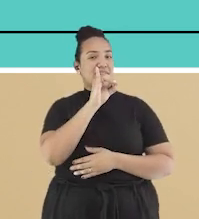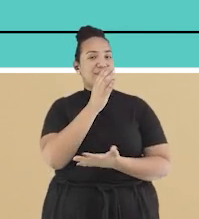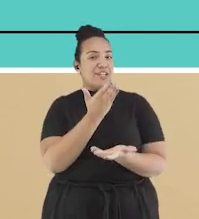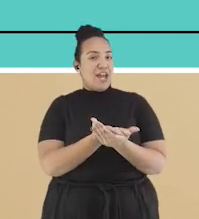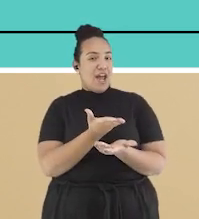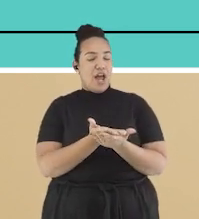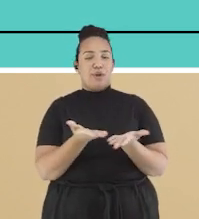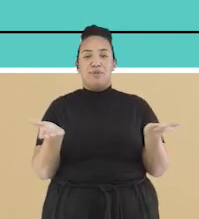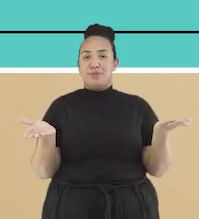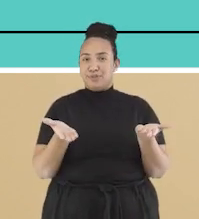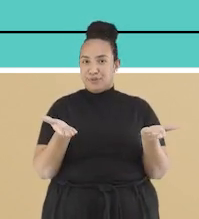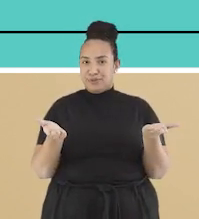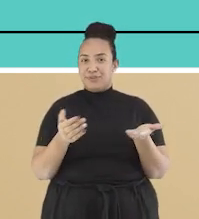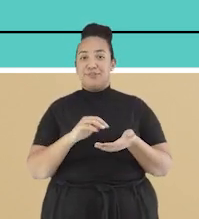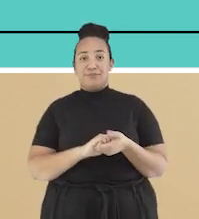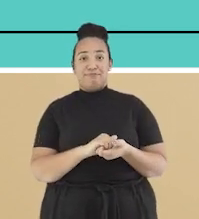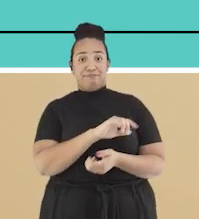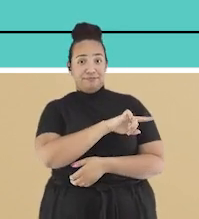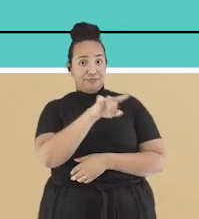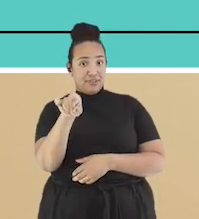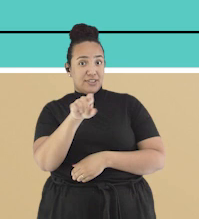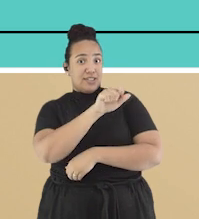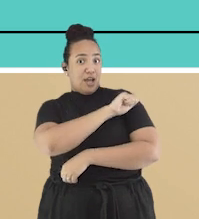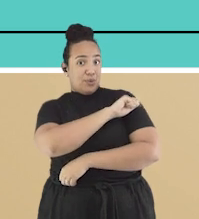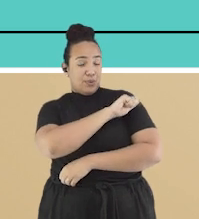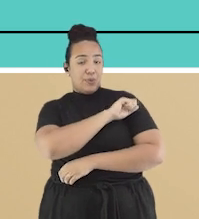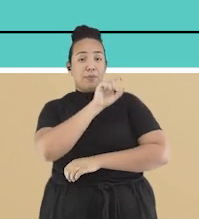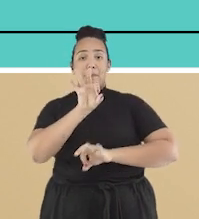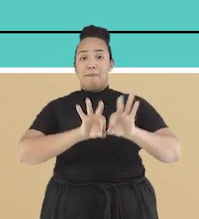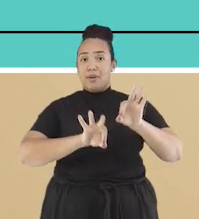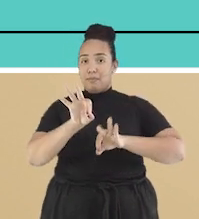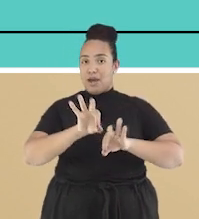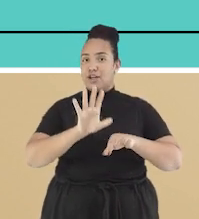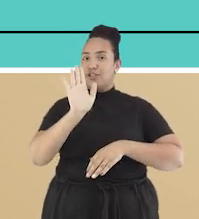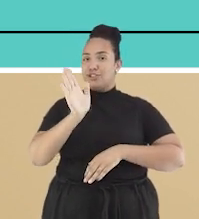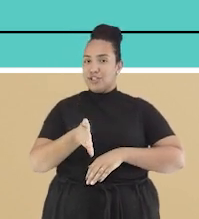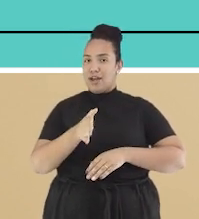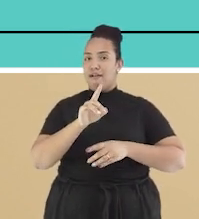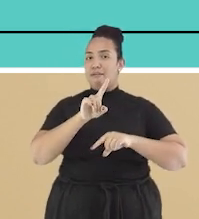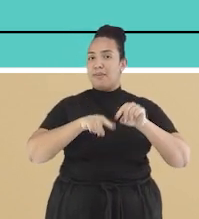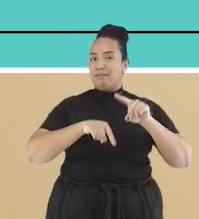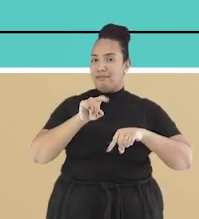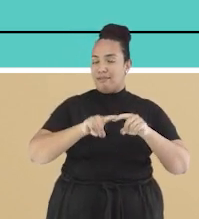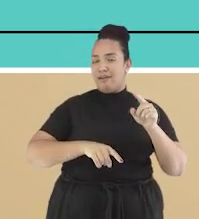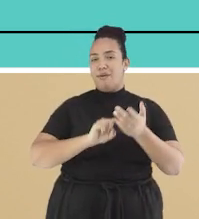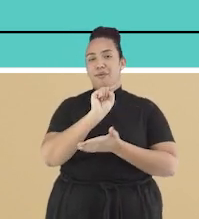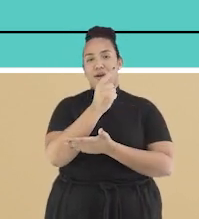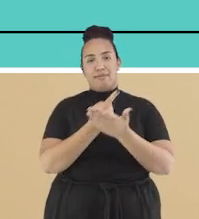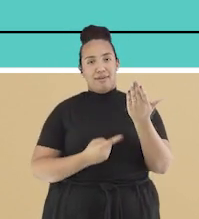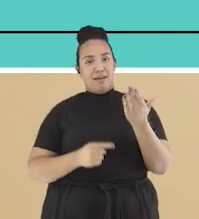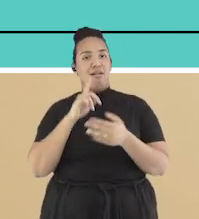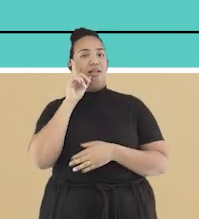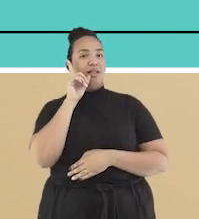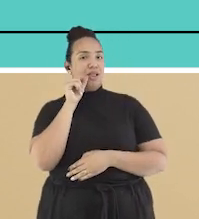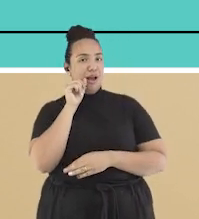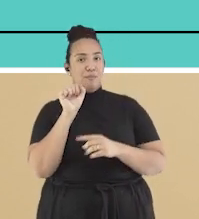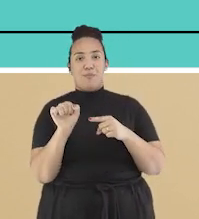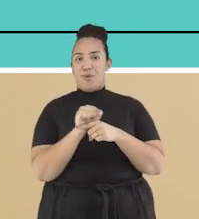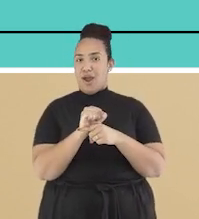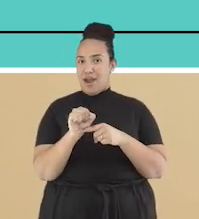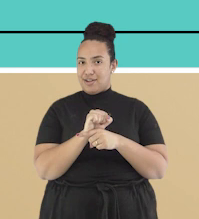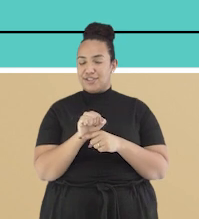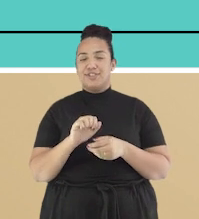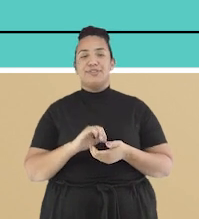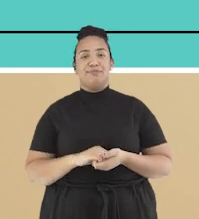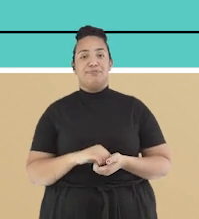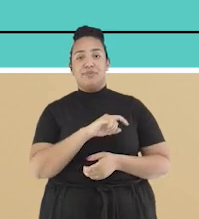de hoje. Enquanto isso, estudante, já prepare aí um caderno, um lápis e uma borracha para a aula de hoje. Dessa forma, você